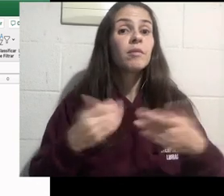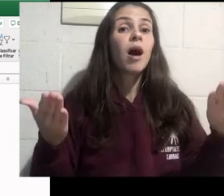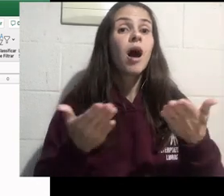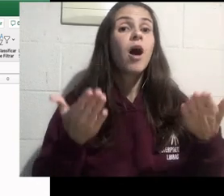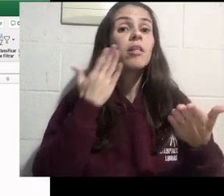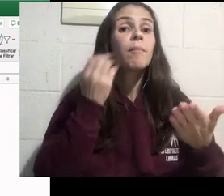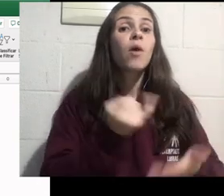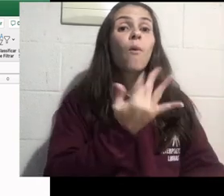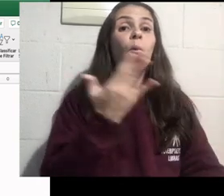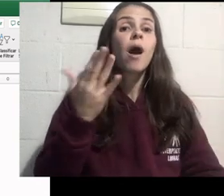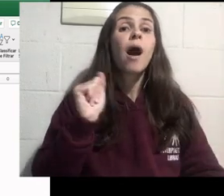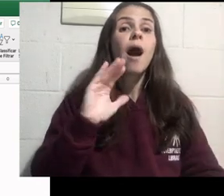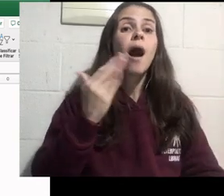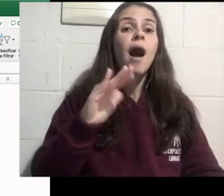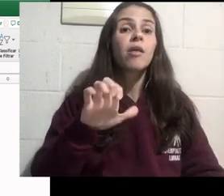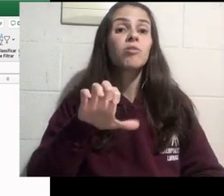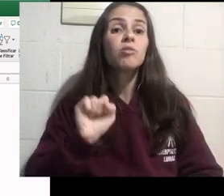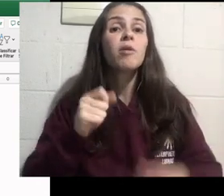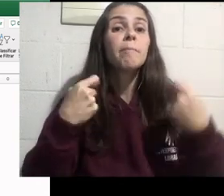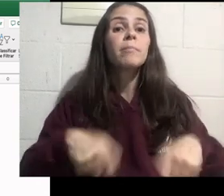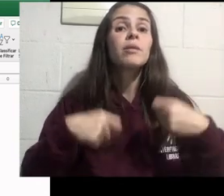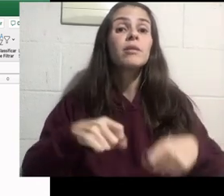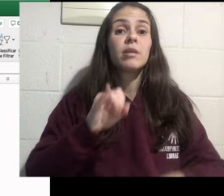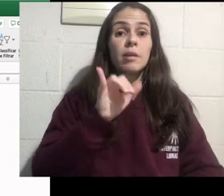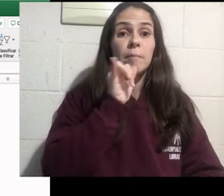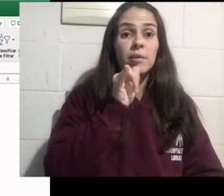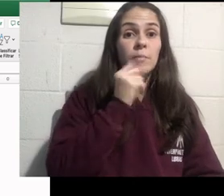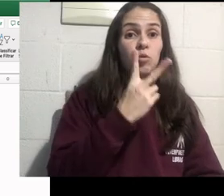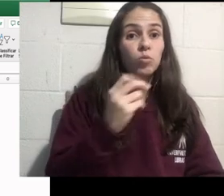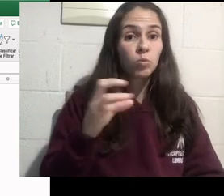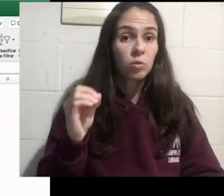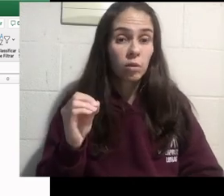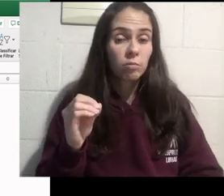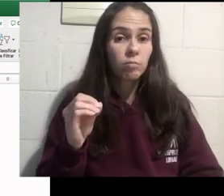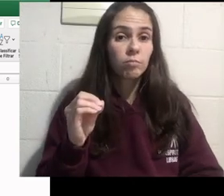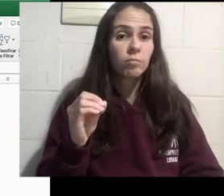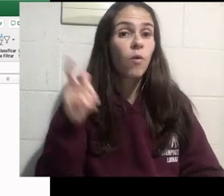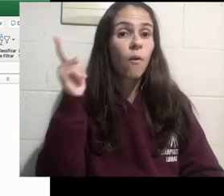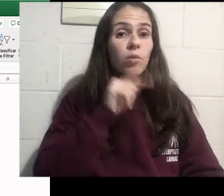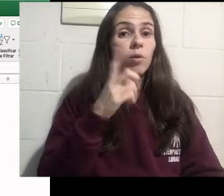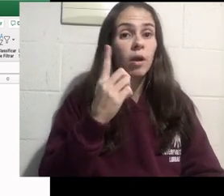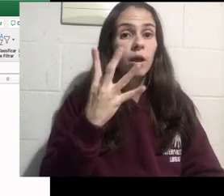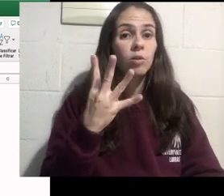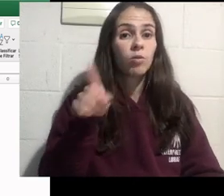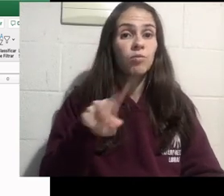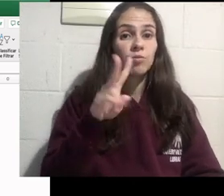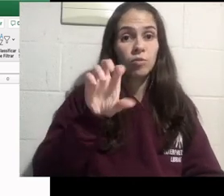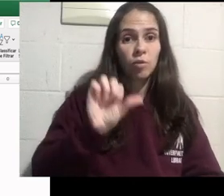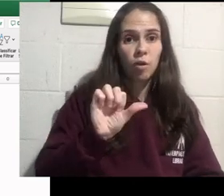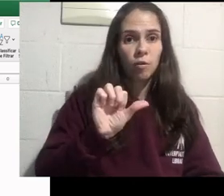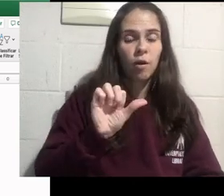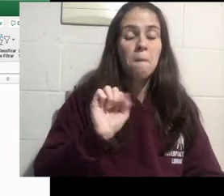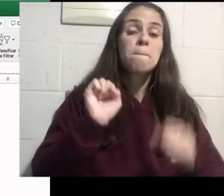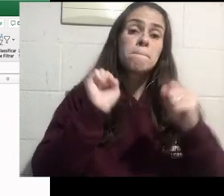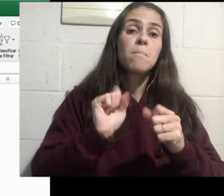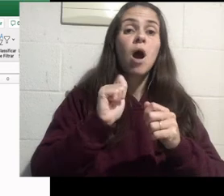ações, tá? Então, vamos supor, se eu emitir 200 ações, vai dar um valor da ação de 14,29. Claro que a gente